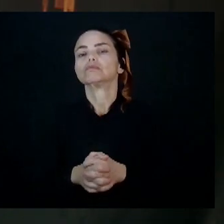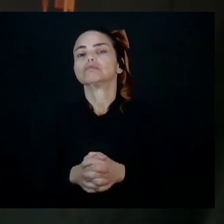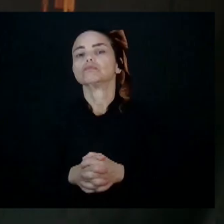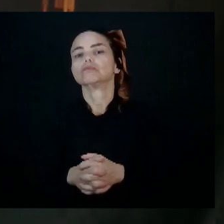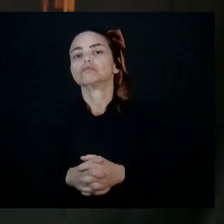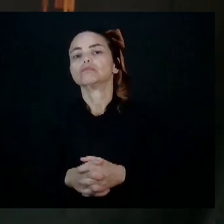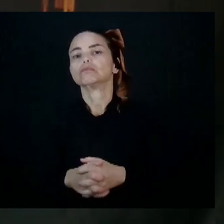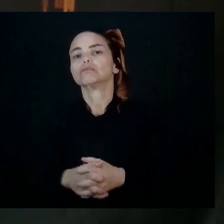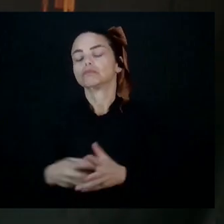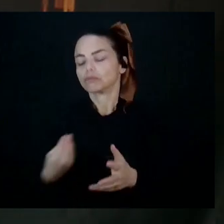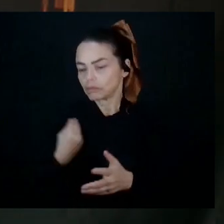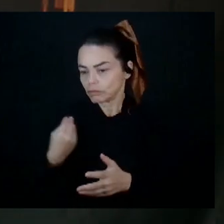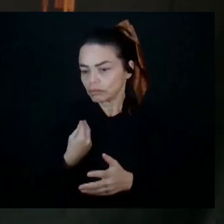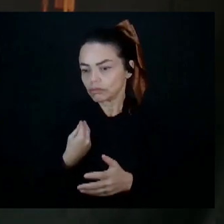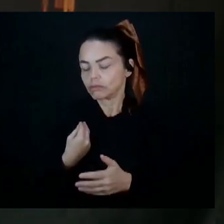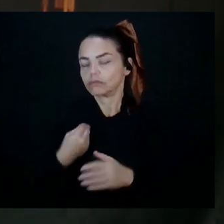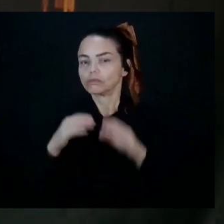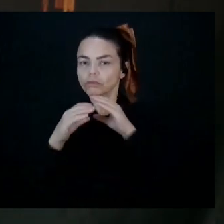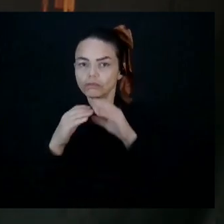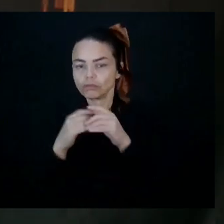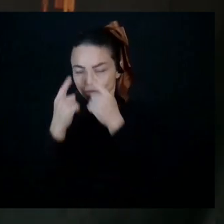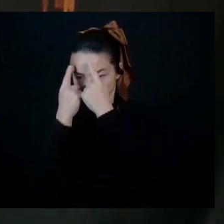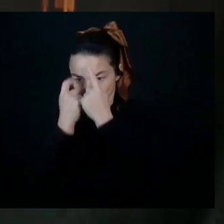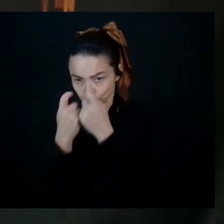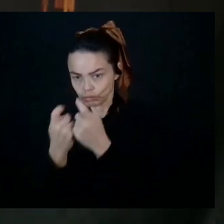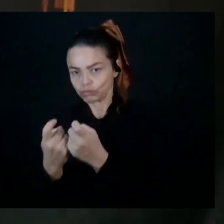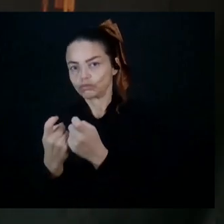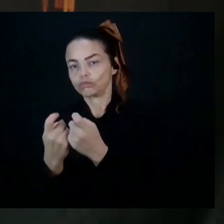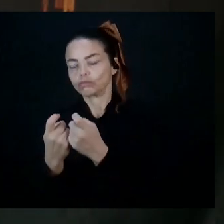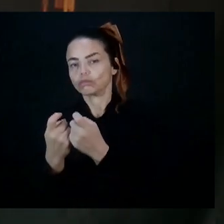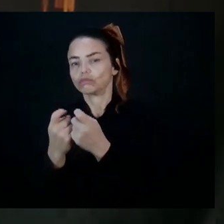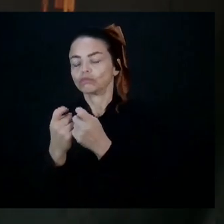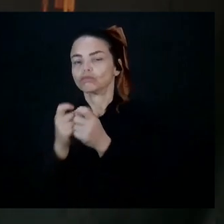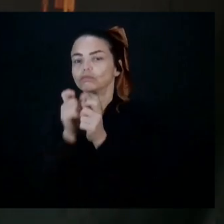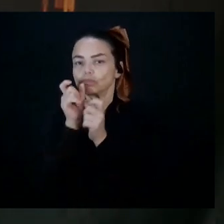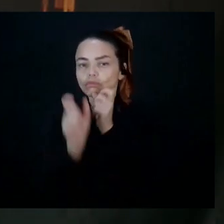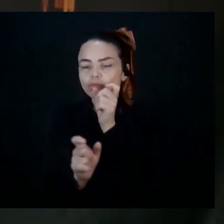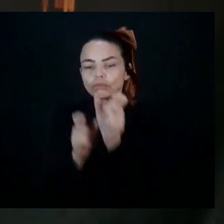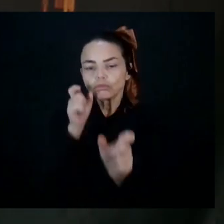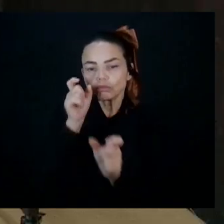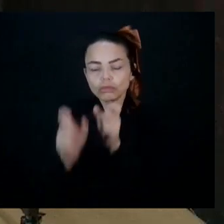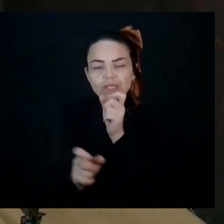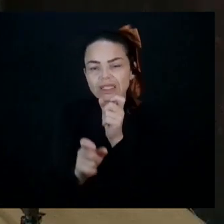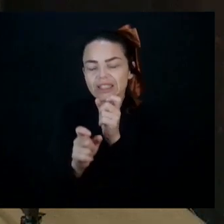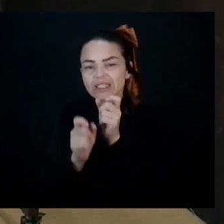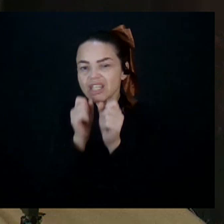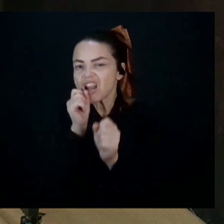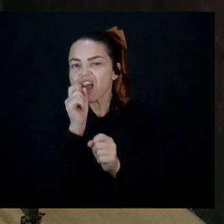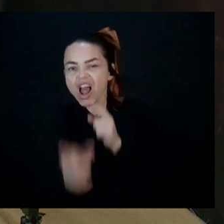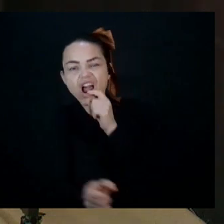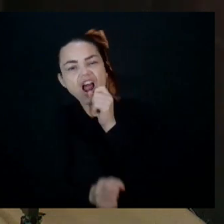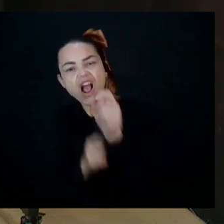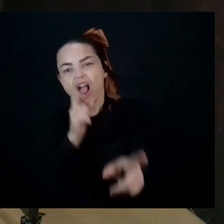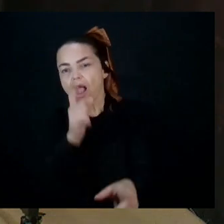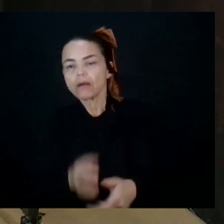convivendo com uma comunicação violenta, com palavras que agridem, né? Essa